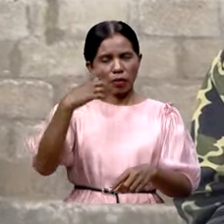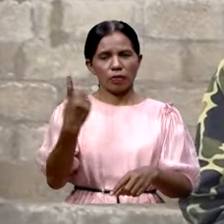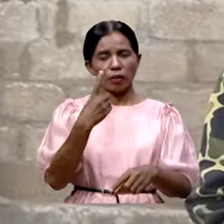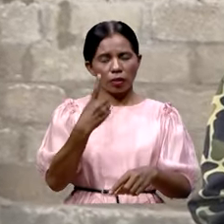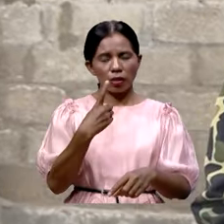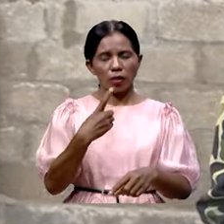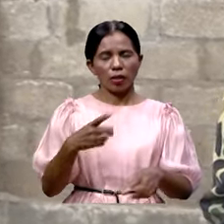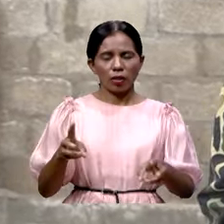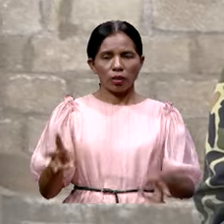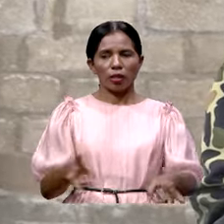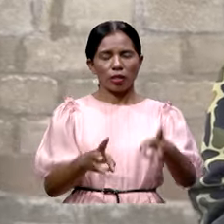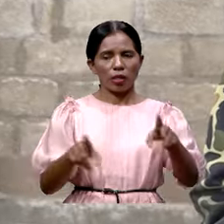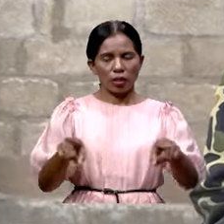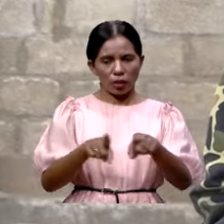engenheiro